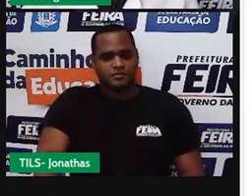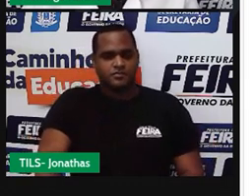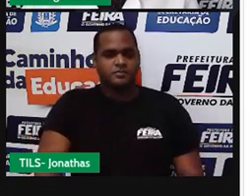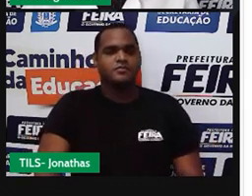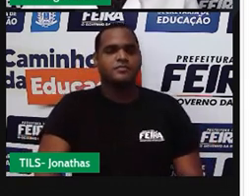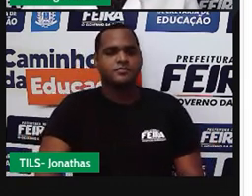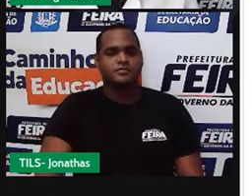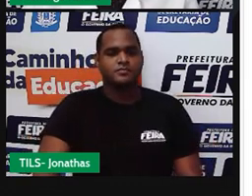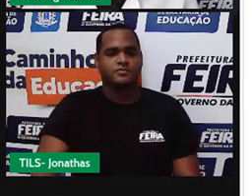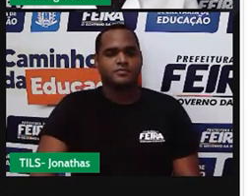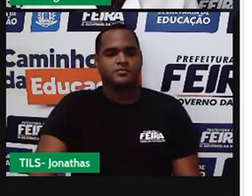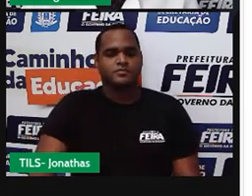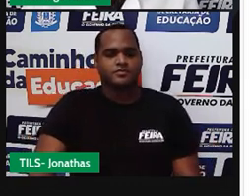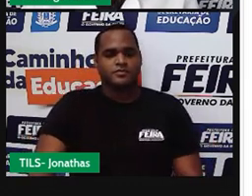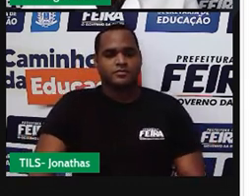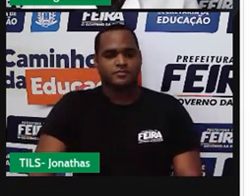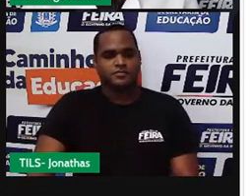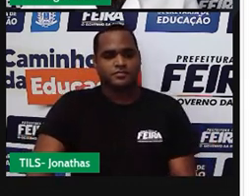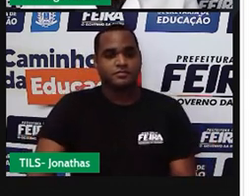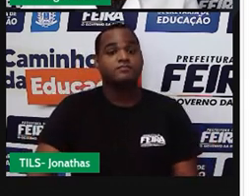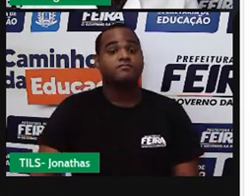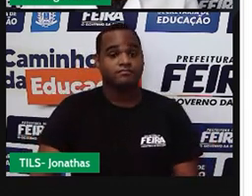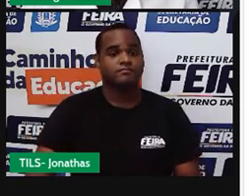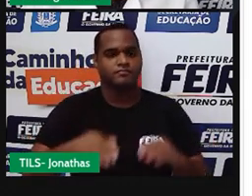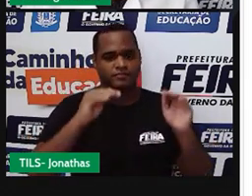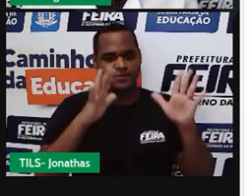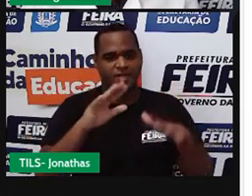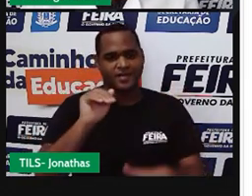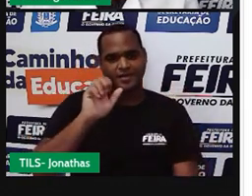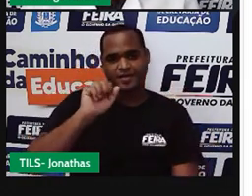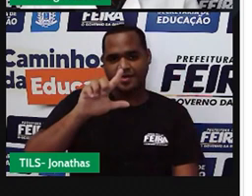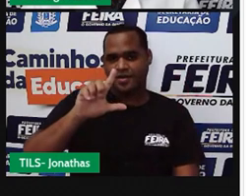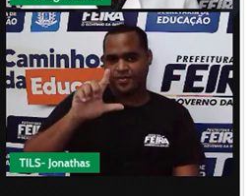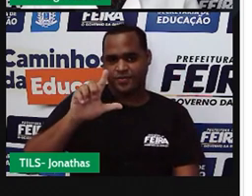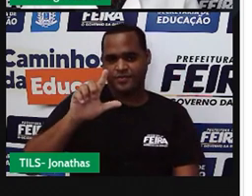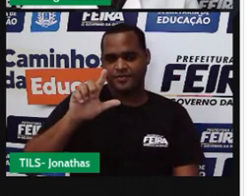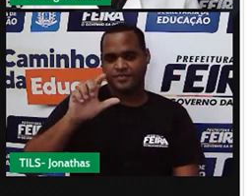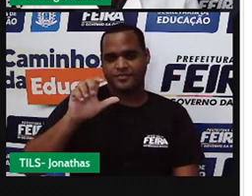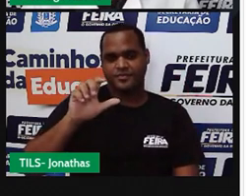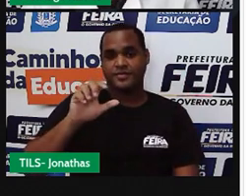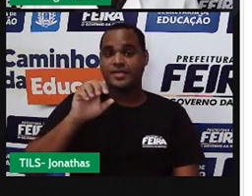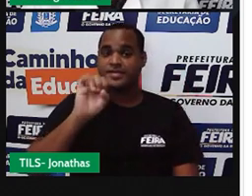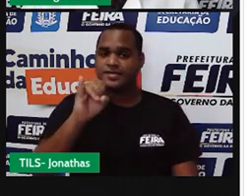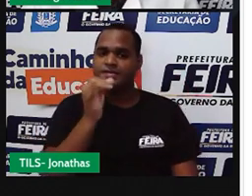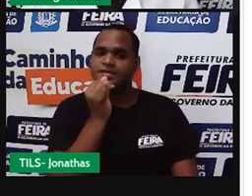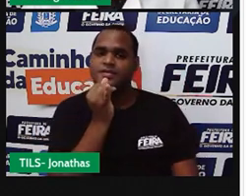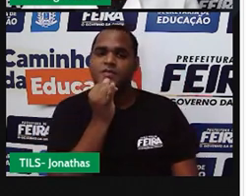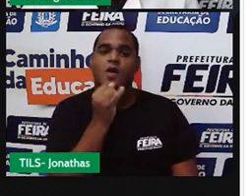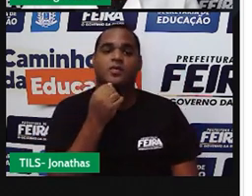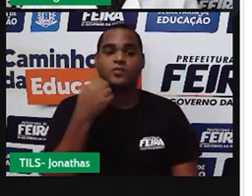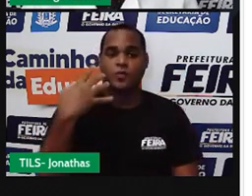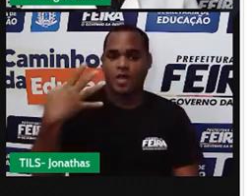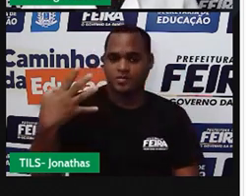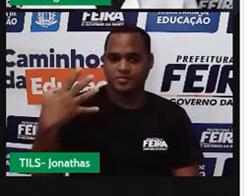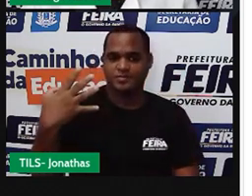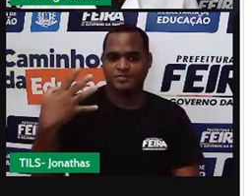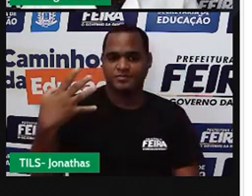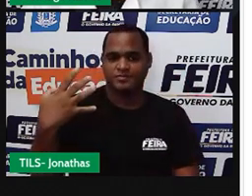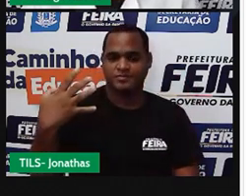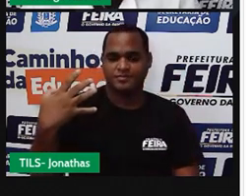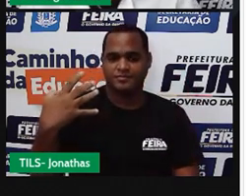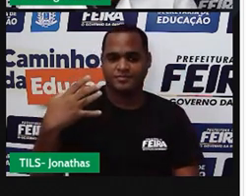oi olha só e já no diga el seu comprimento é 4